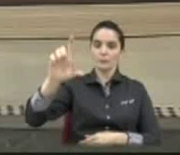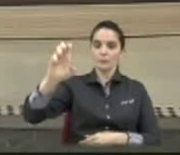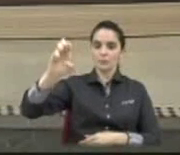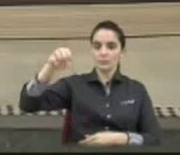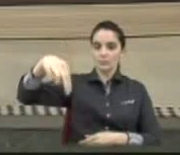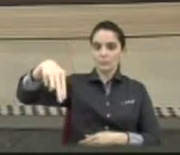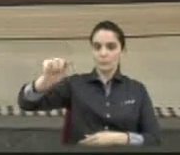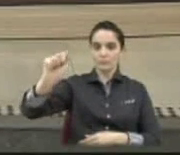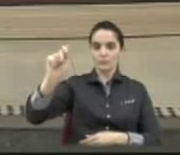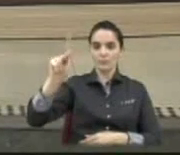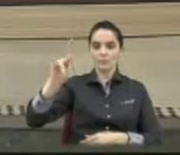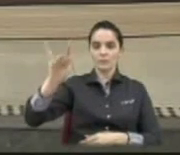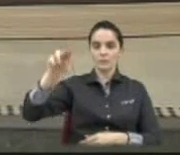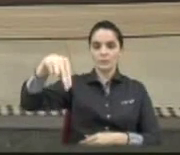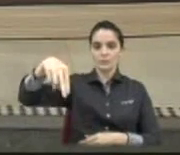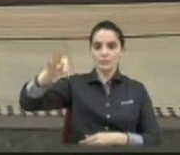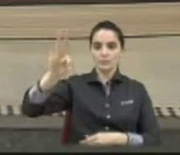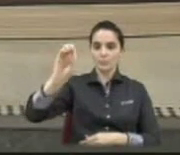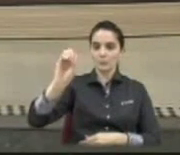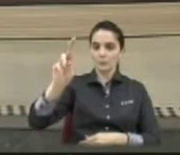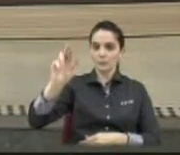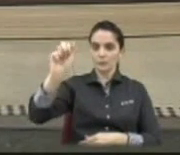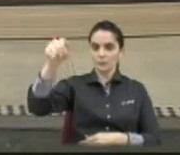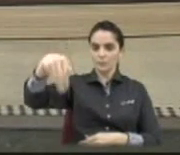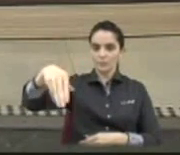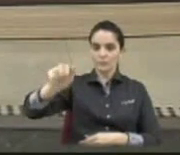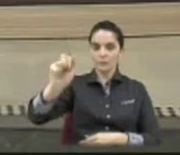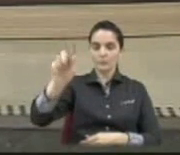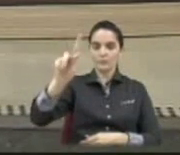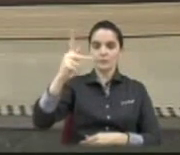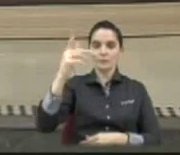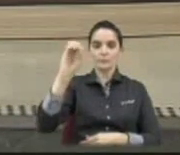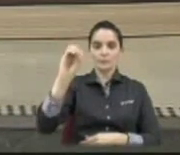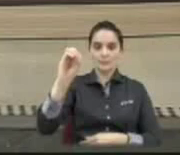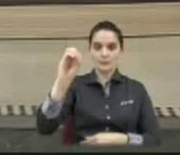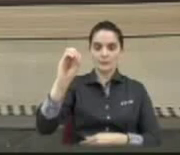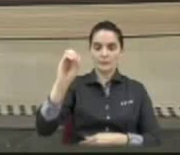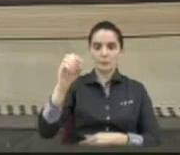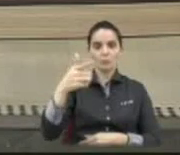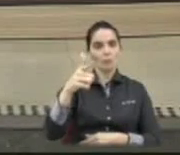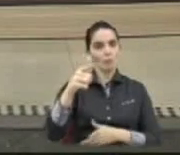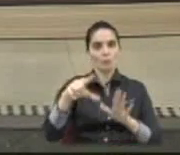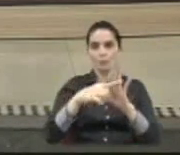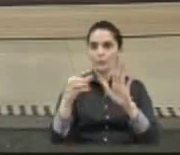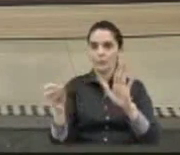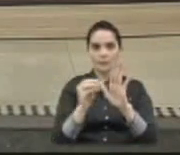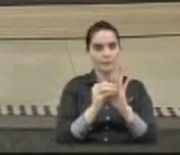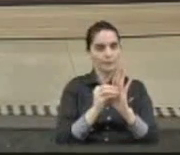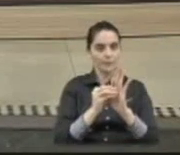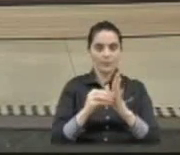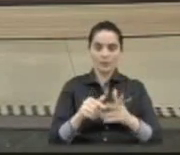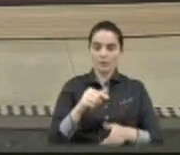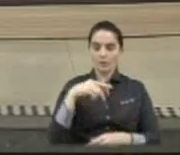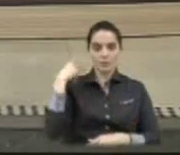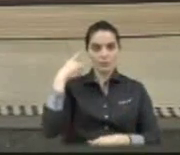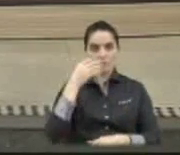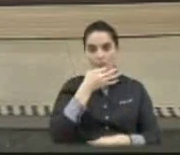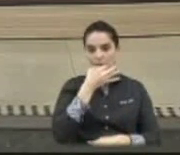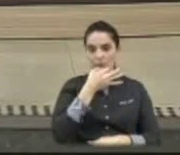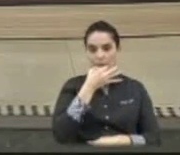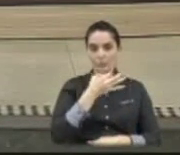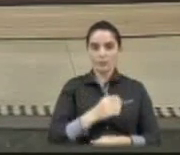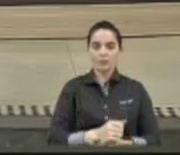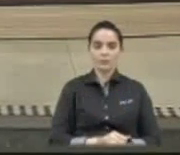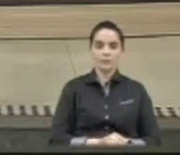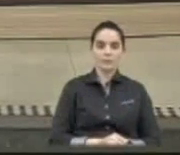Assistência Social. Projeto não contém emendas e o parecer é favorável. Algum vereador deseja discutir? Com a